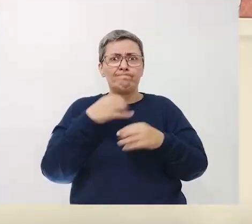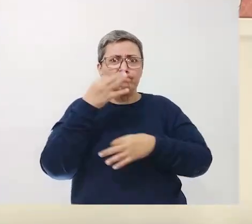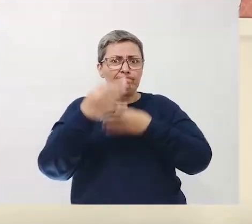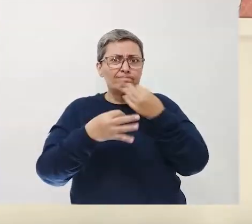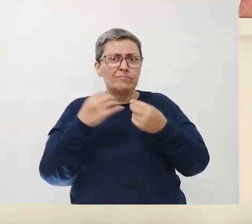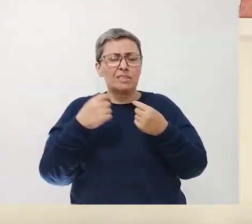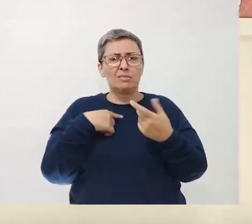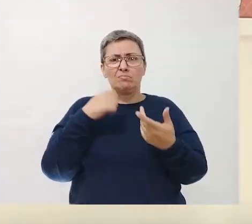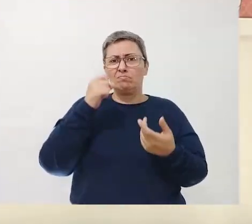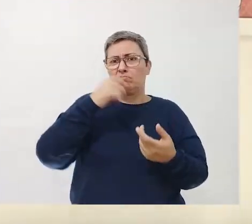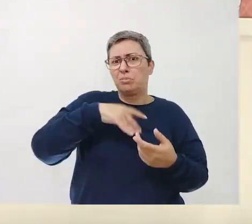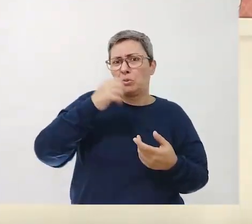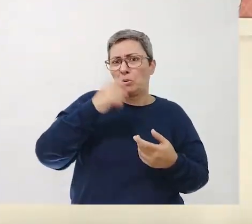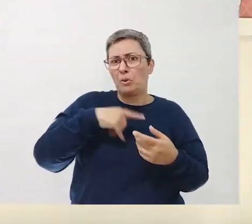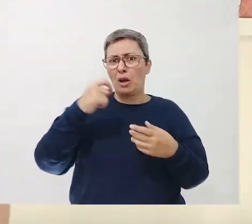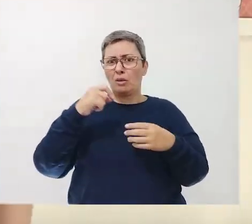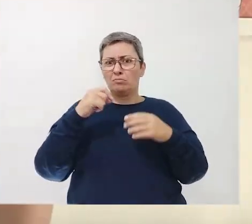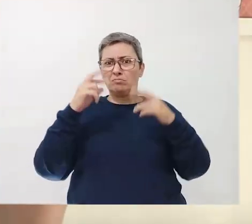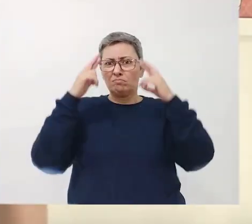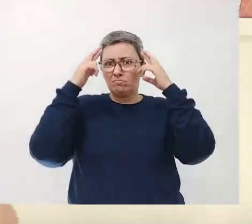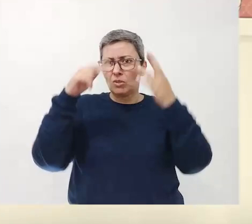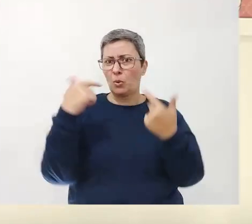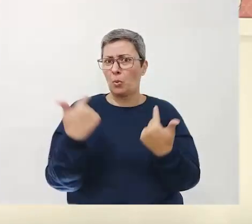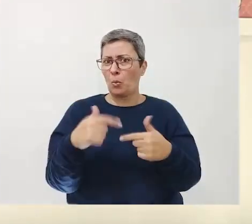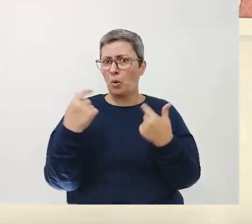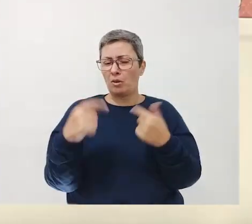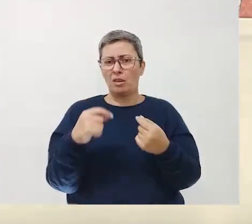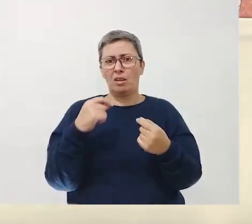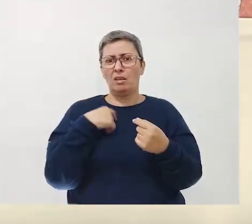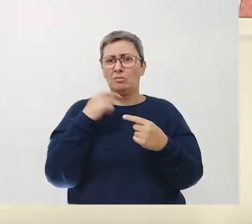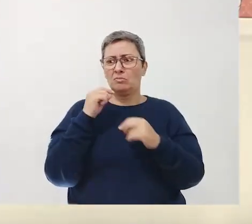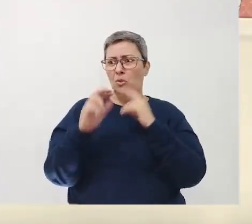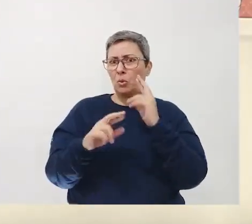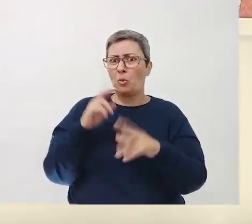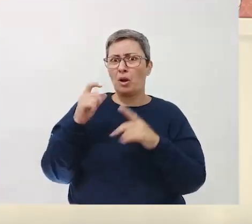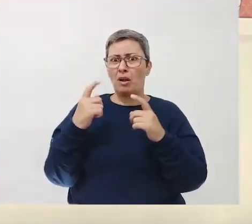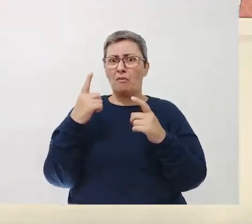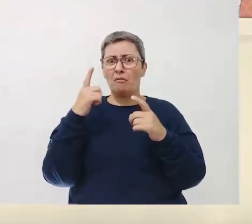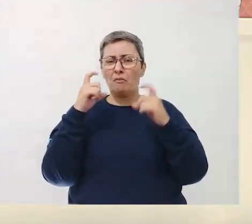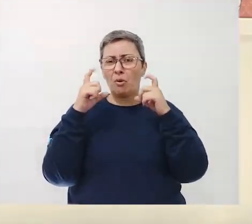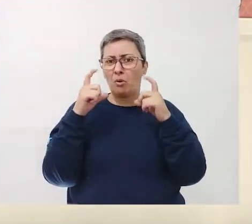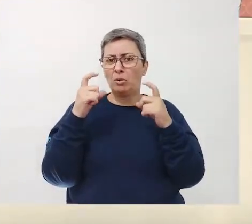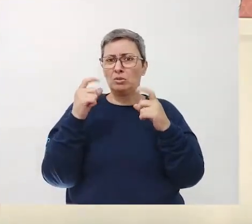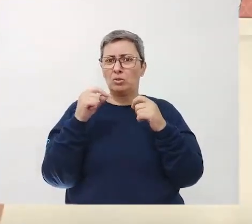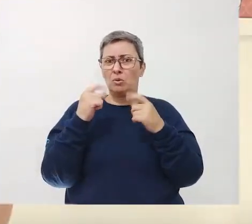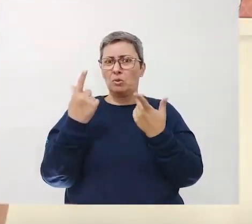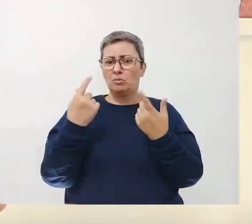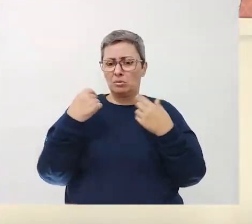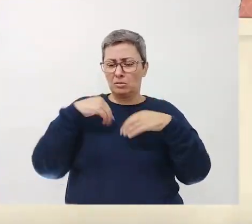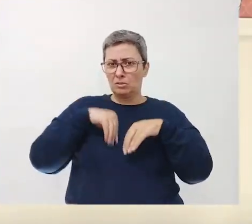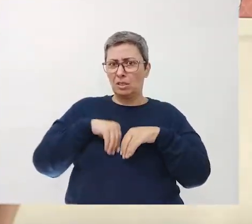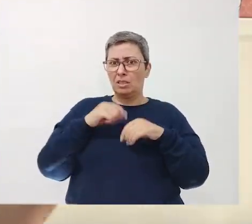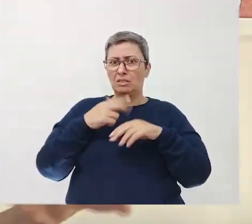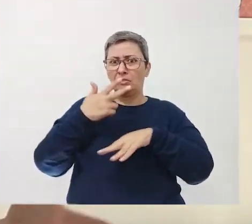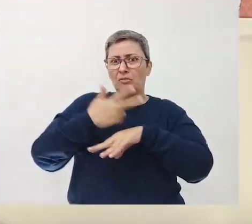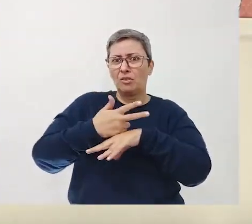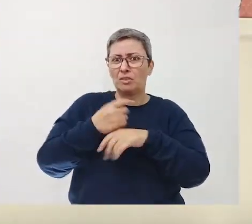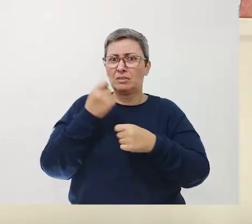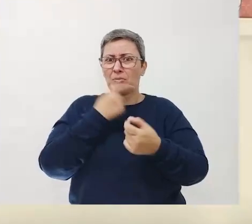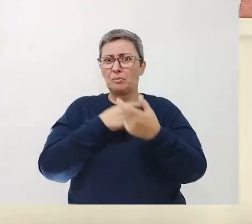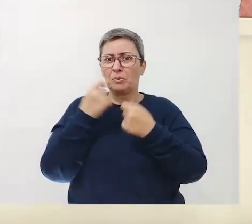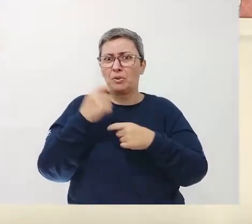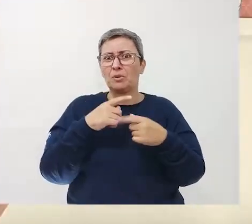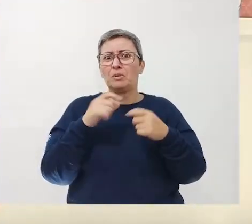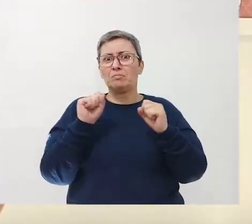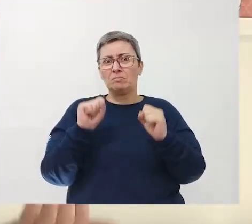demais, às vezes até fazendo comentários desagradáveis, desrespeitando a opinião do outro, publicando fotos íntimas